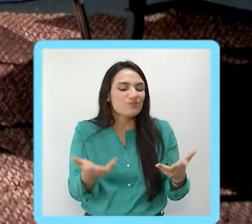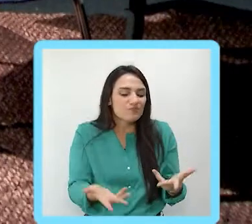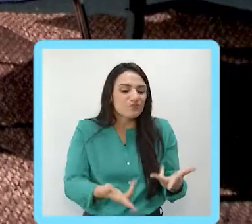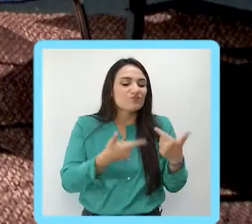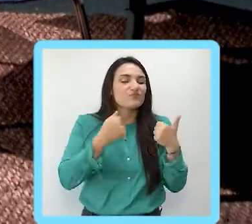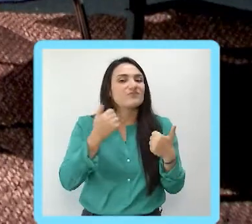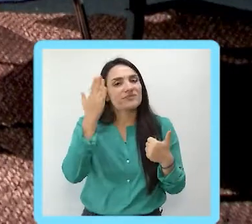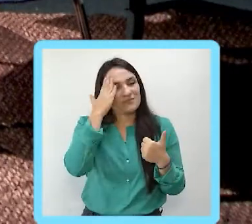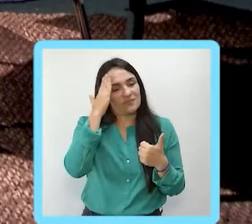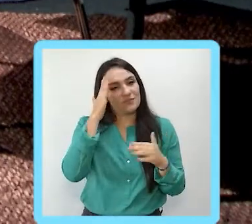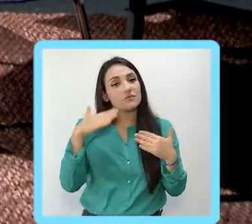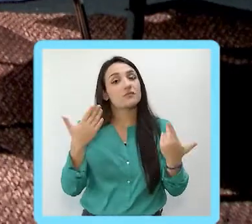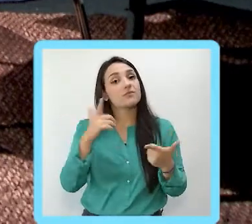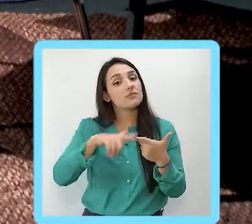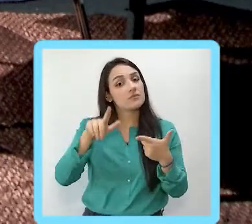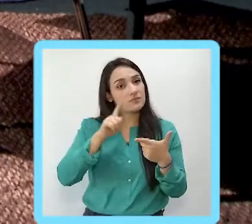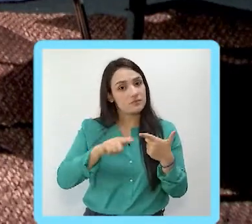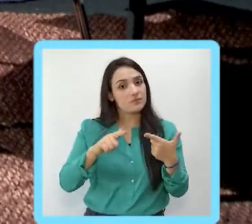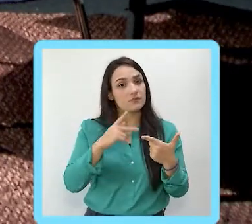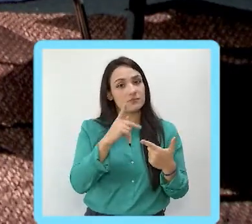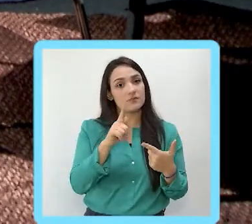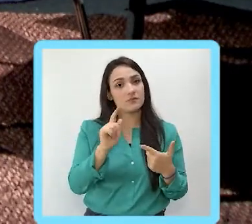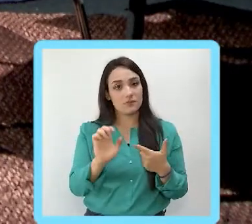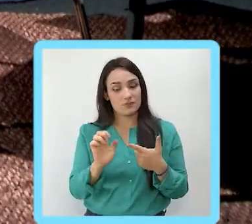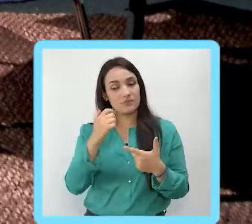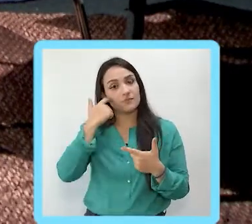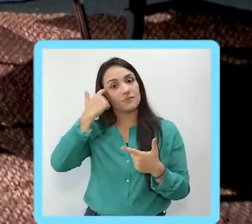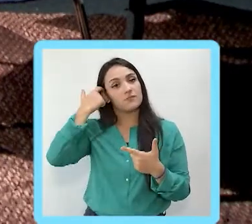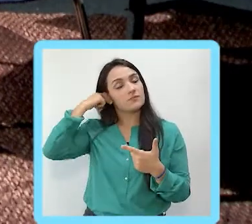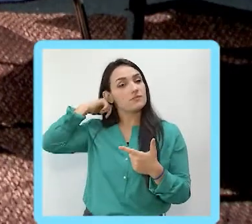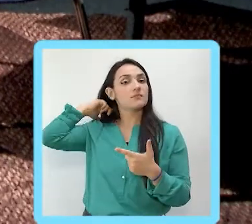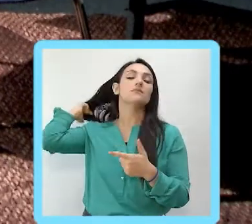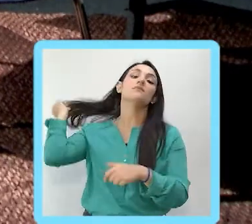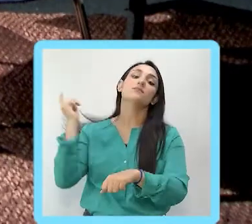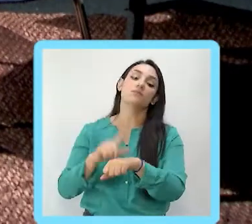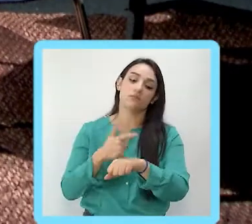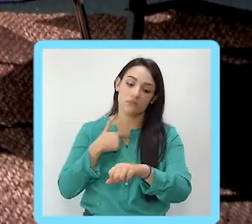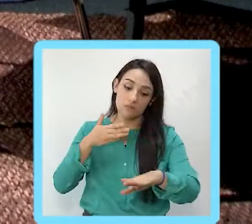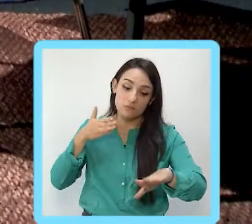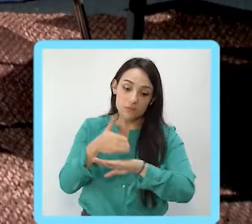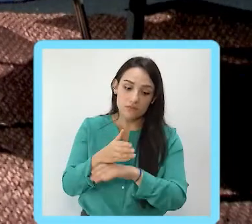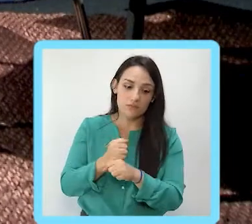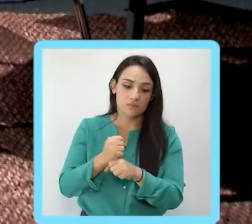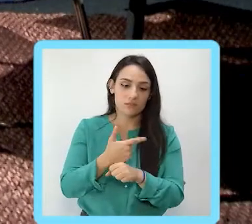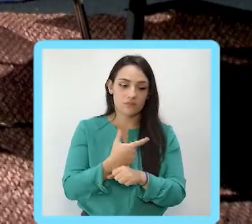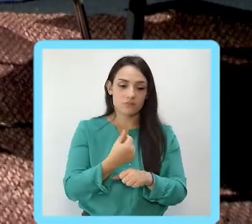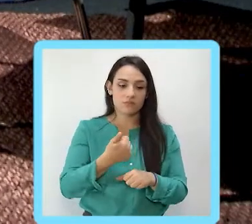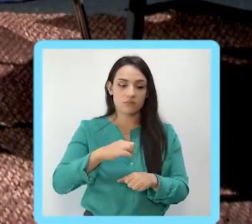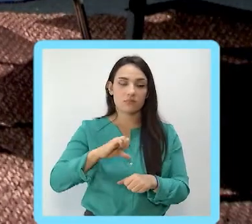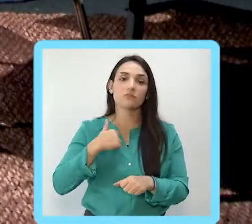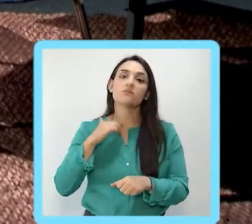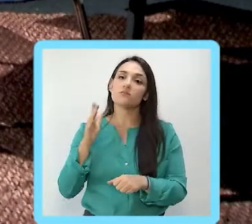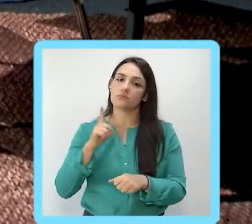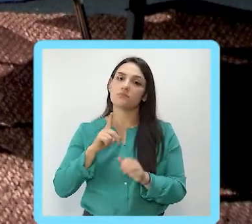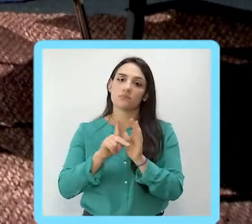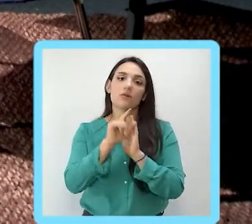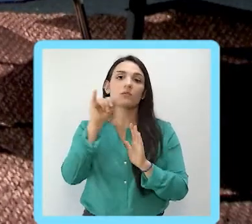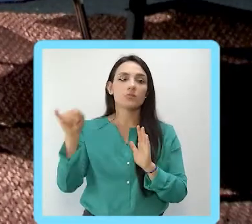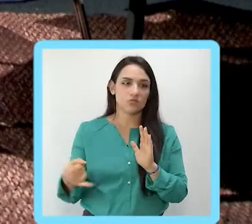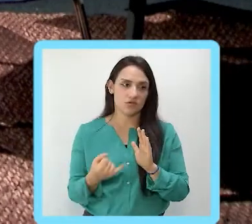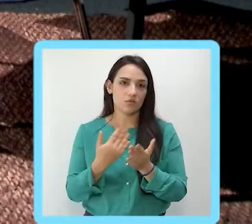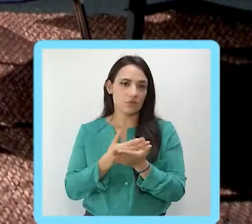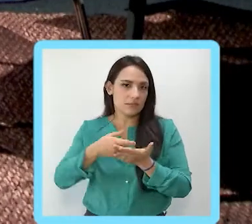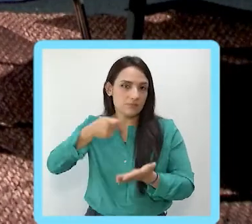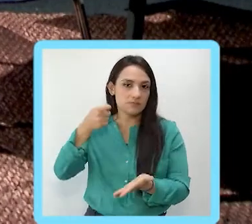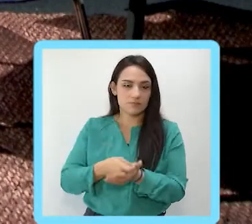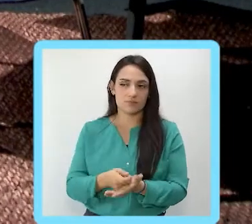a gestão e alguns problemas da Procuradoria. Então, quando eu assumi em 2019, eu tinha um plano já para pôr em prática.